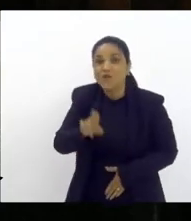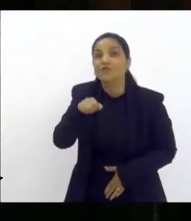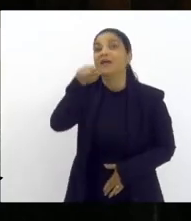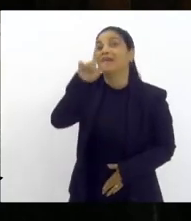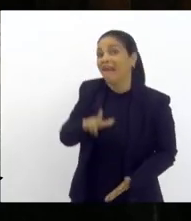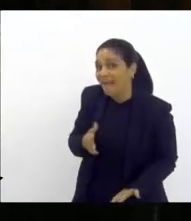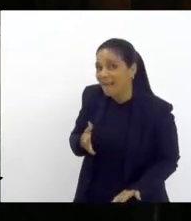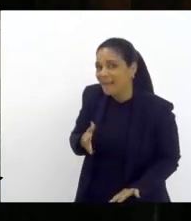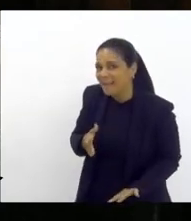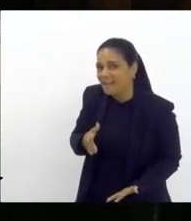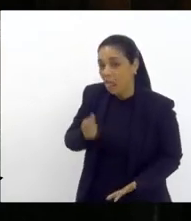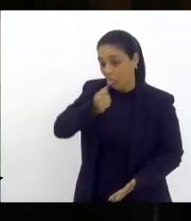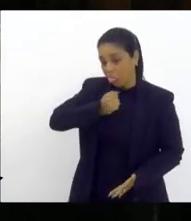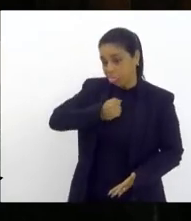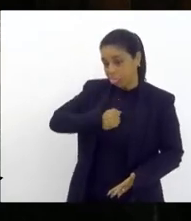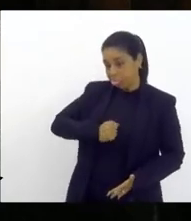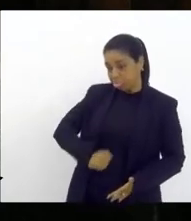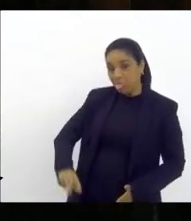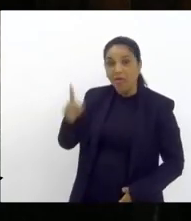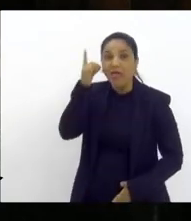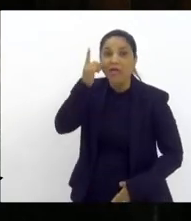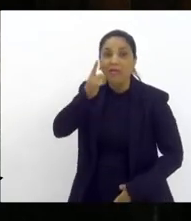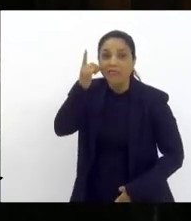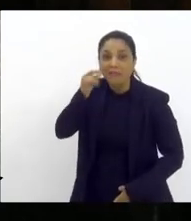Porque deve ter sido borrado toda